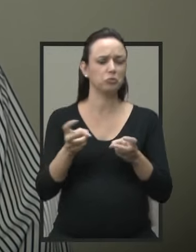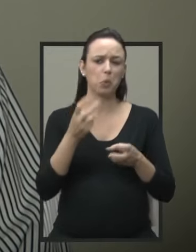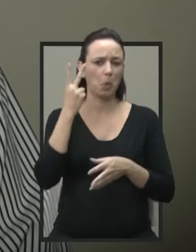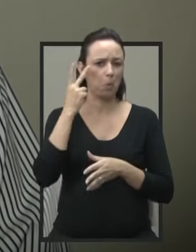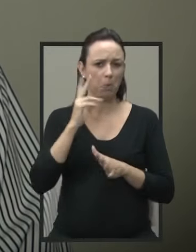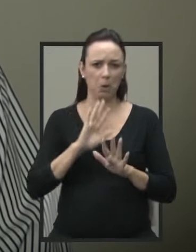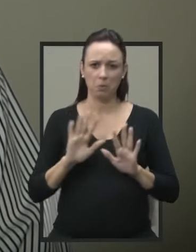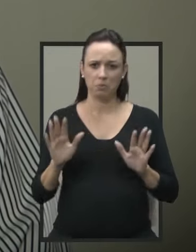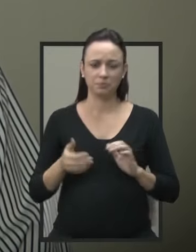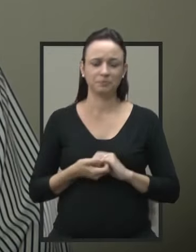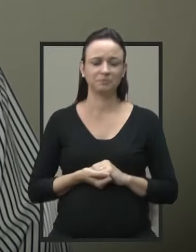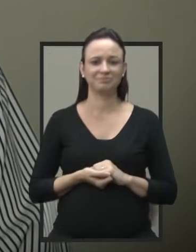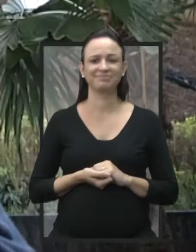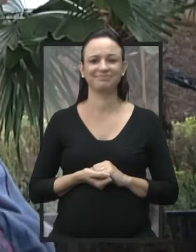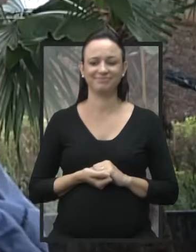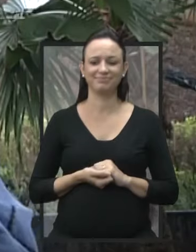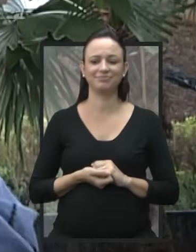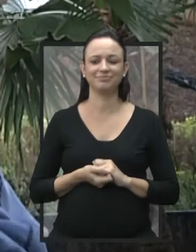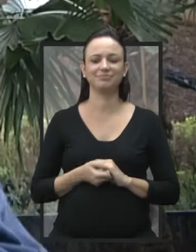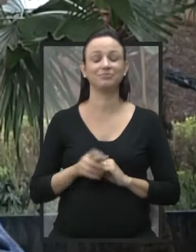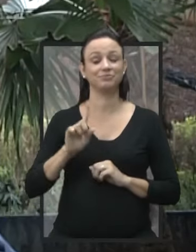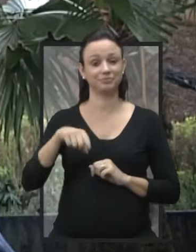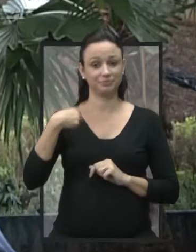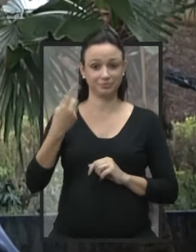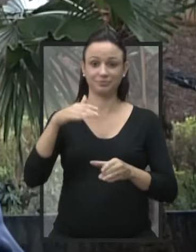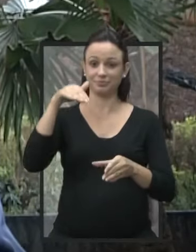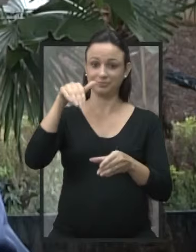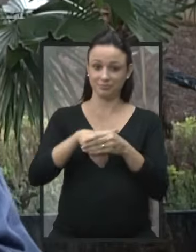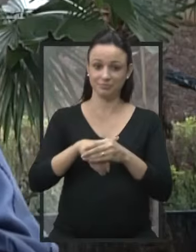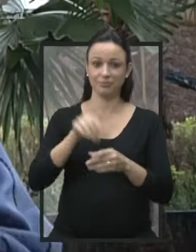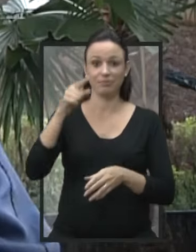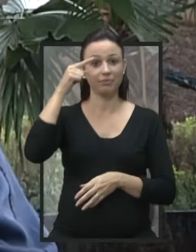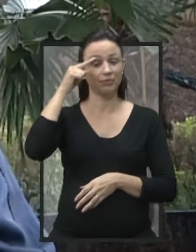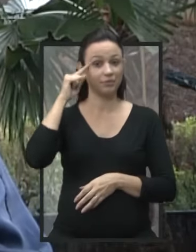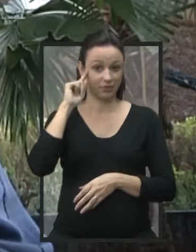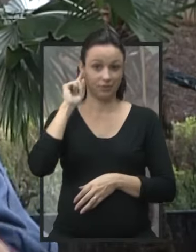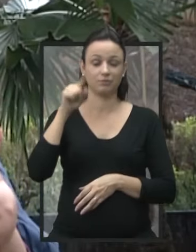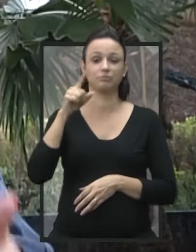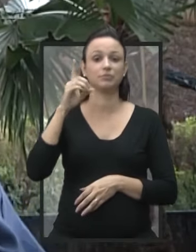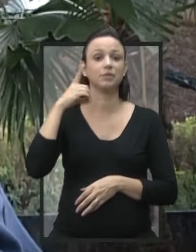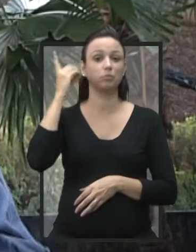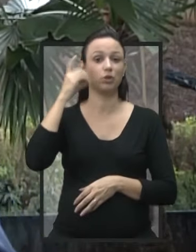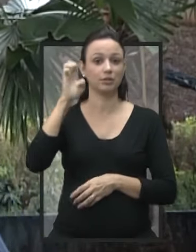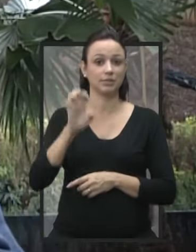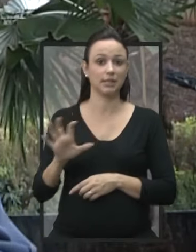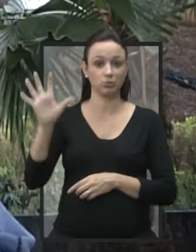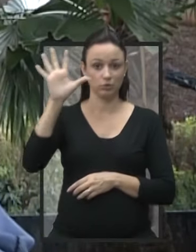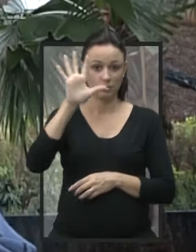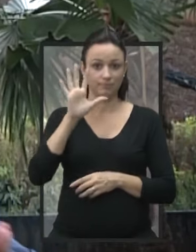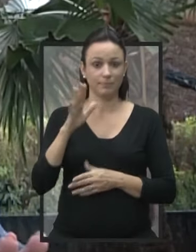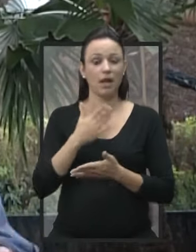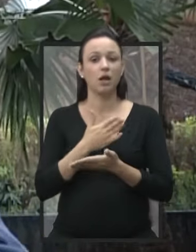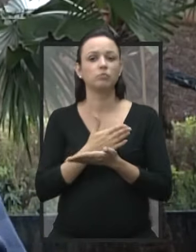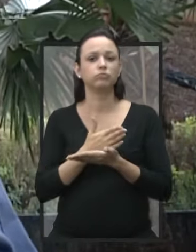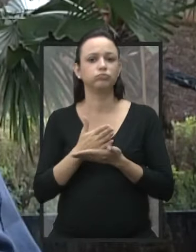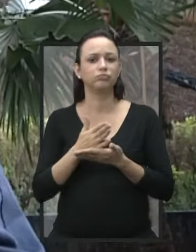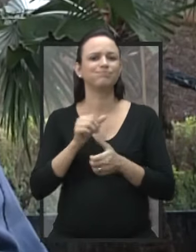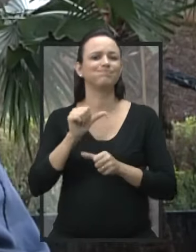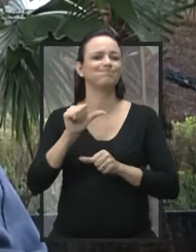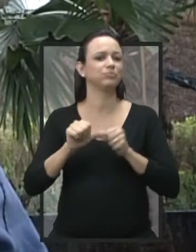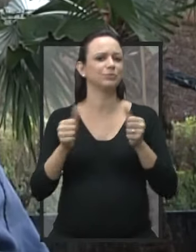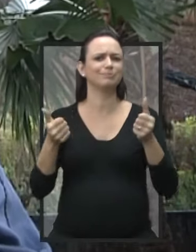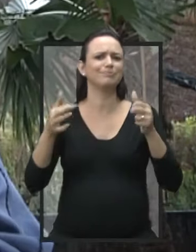cidade, ao progresso. Não. E foi justamente a partir da eleição de Zezinho Magalhães para deputado estadual que as coisas começaram